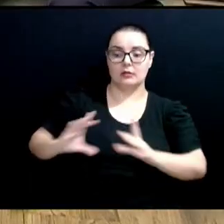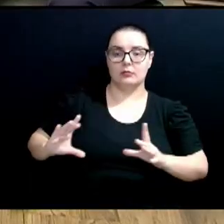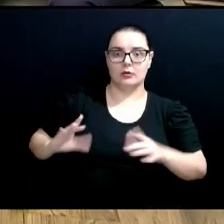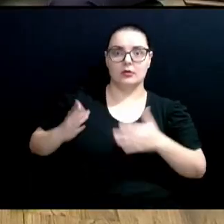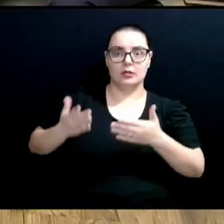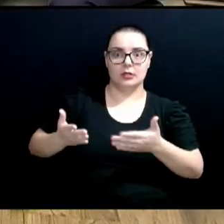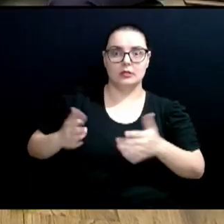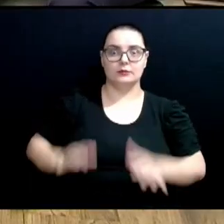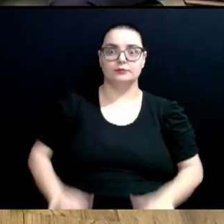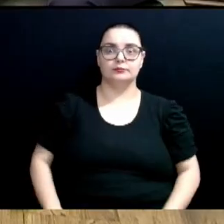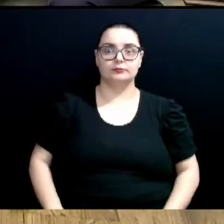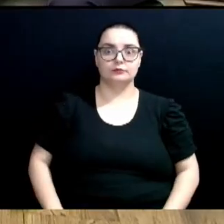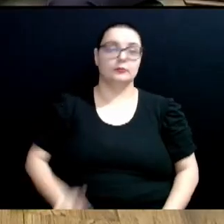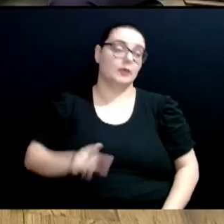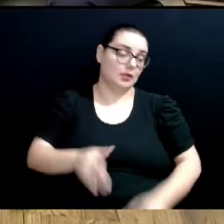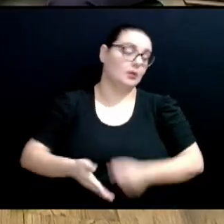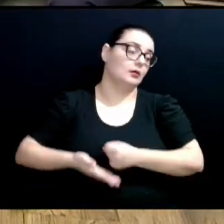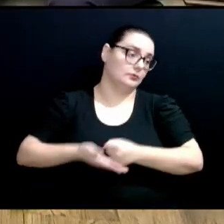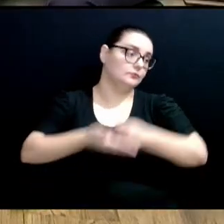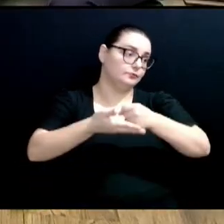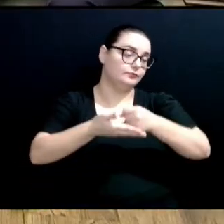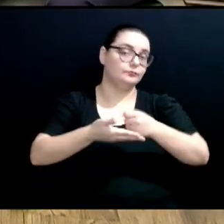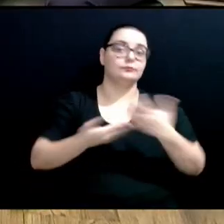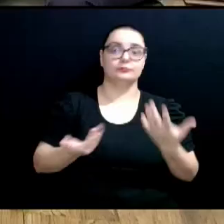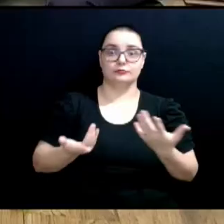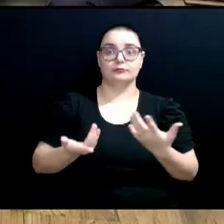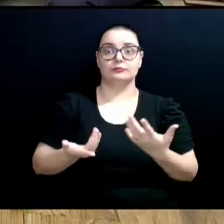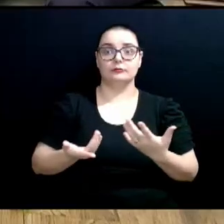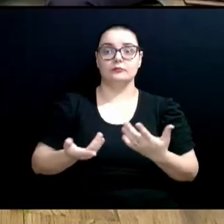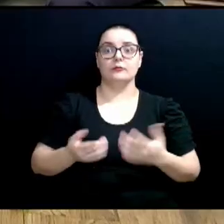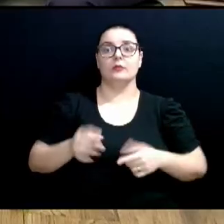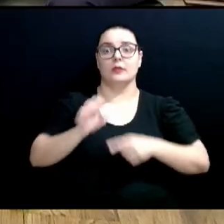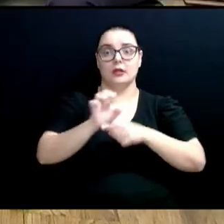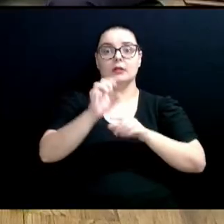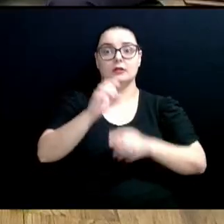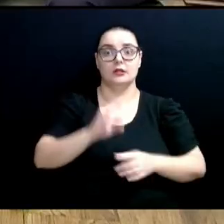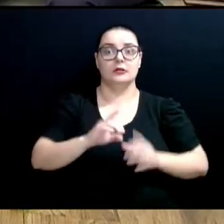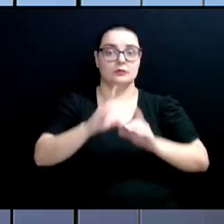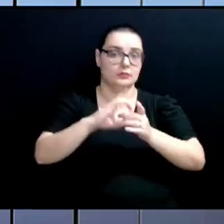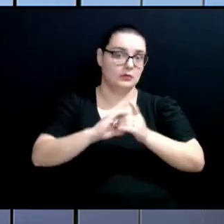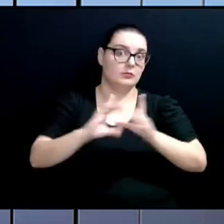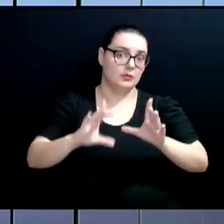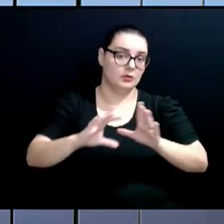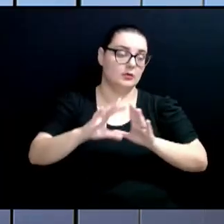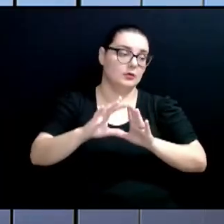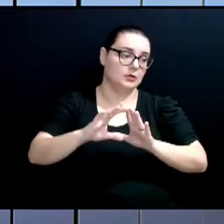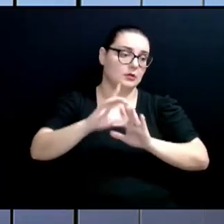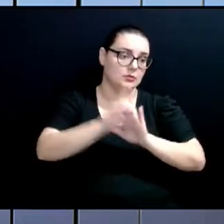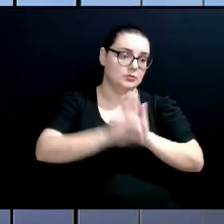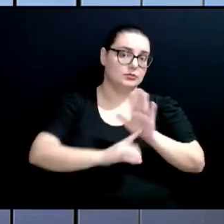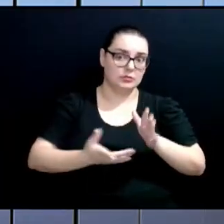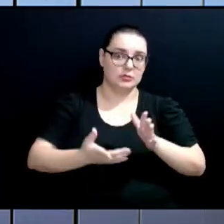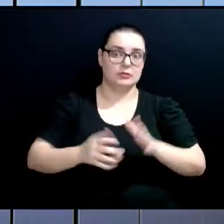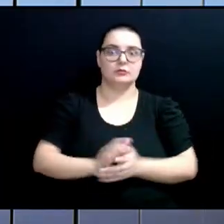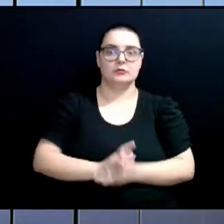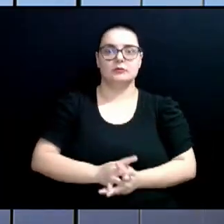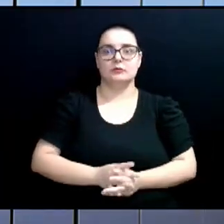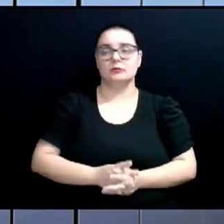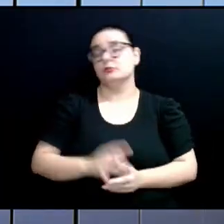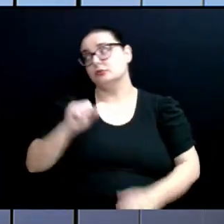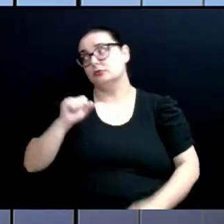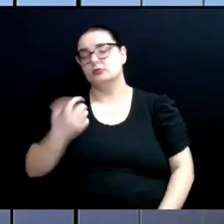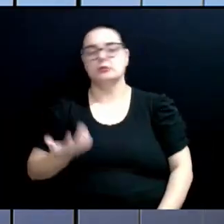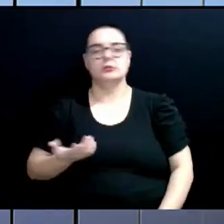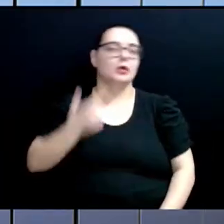é que sustenta, afinal de contas, esse Estado democrático de direito, né? Esse Estado de direito. E claro, há uma